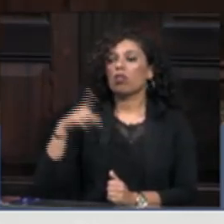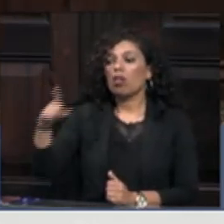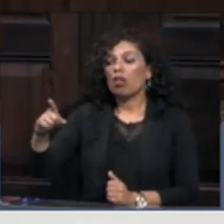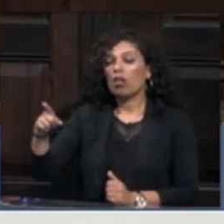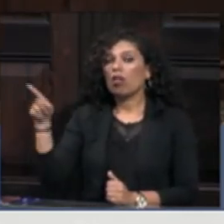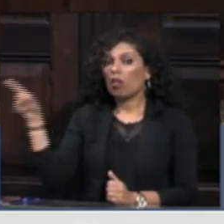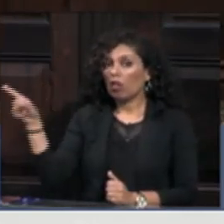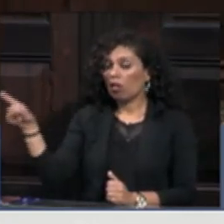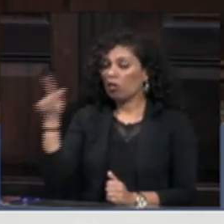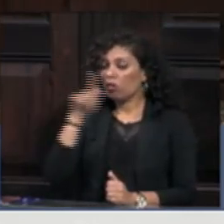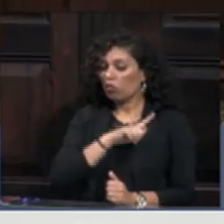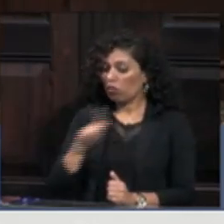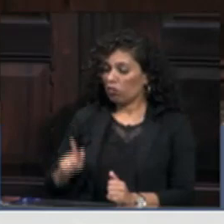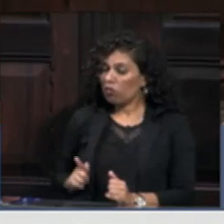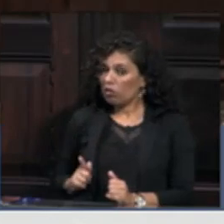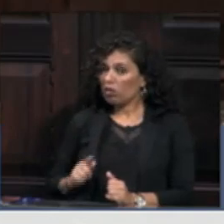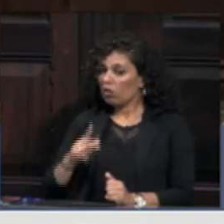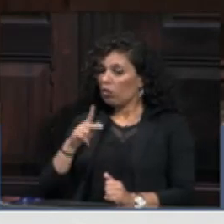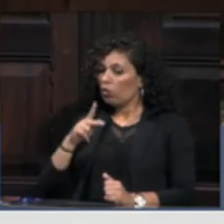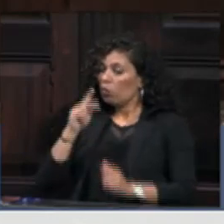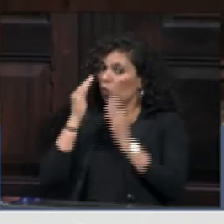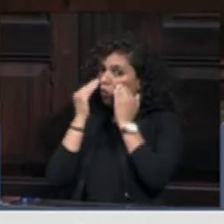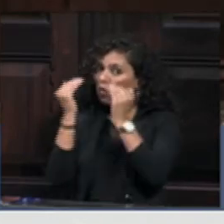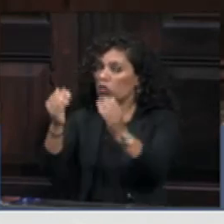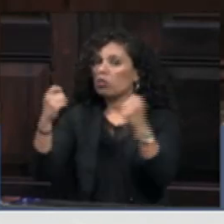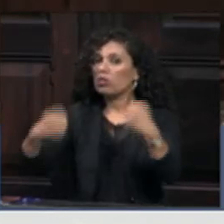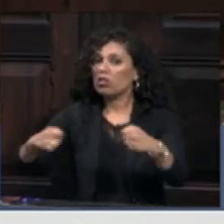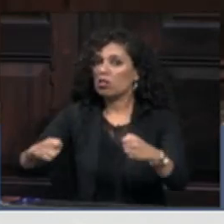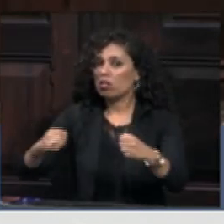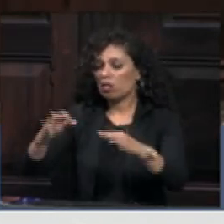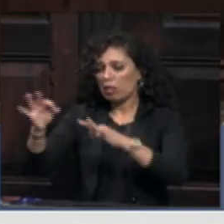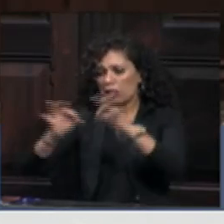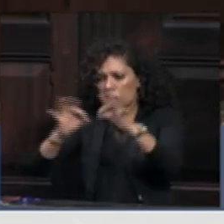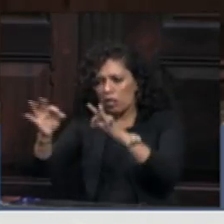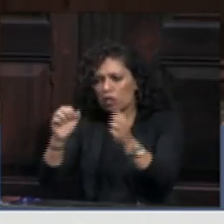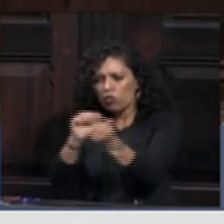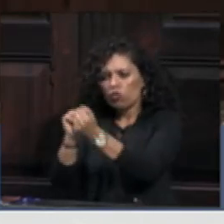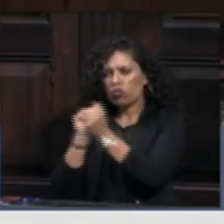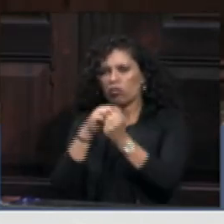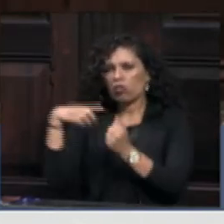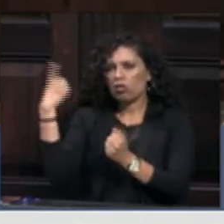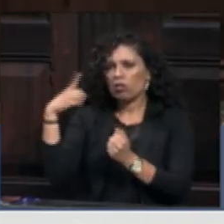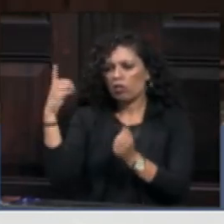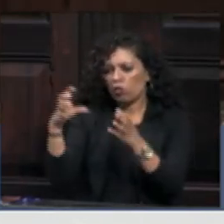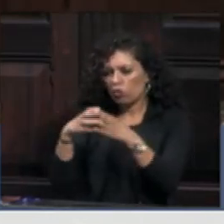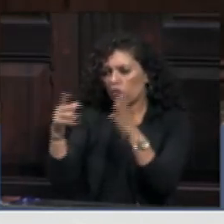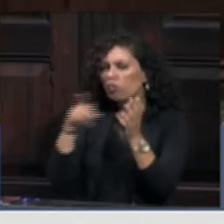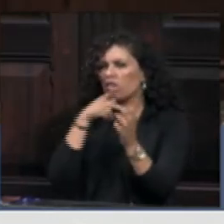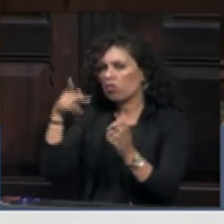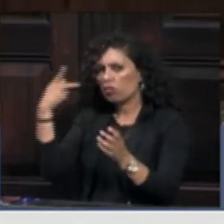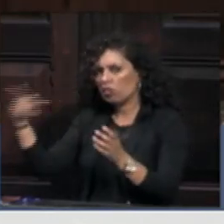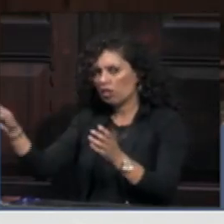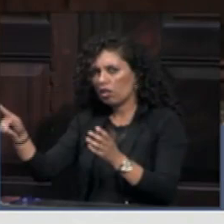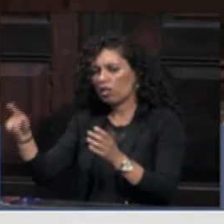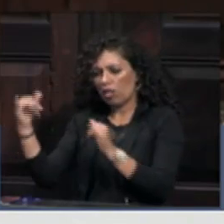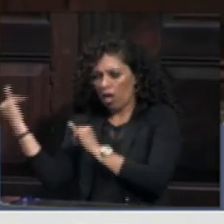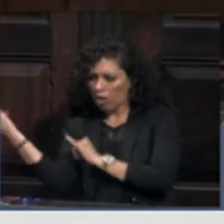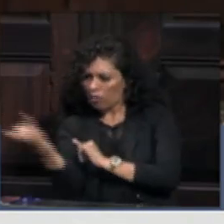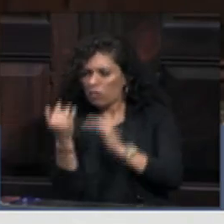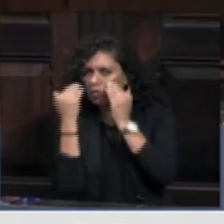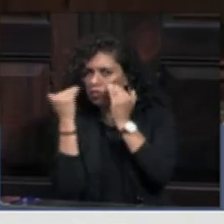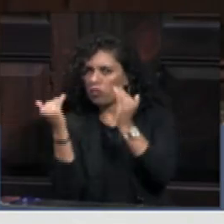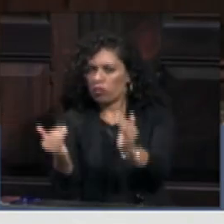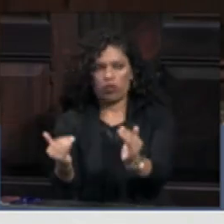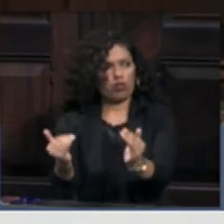que orientar a sua bancada para derrubar o veto. É isso que ele tem que orientar. Já não